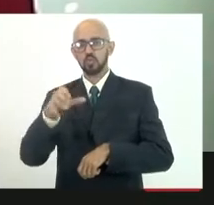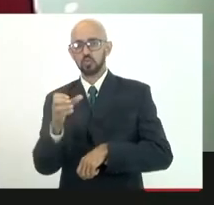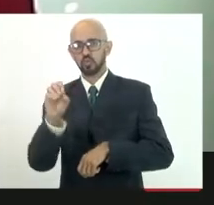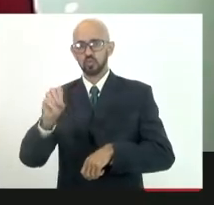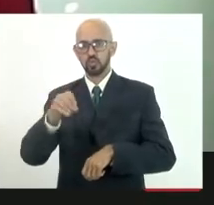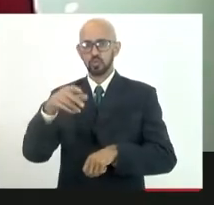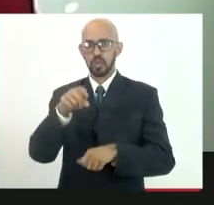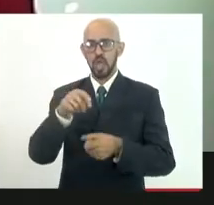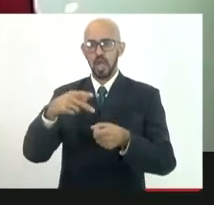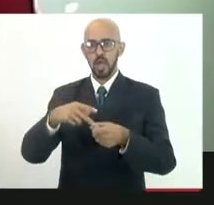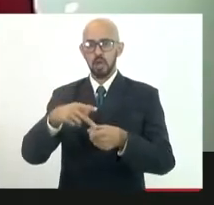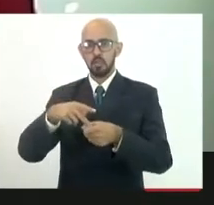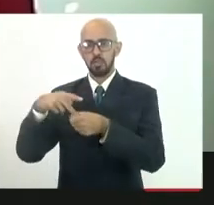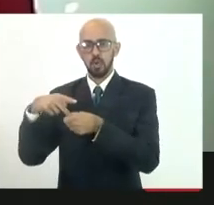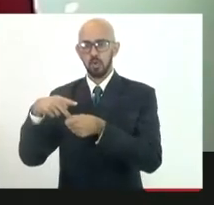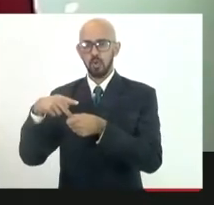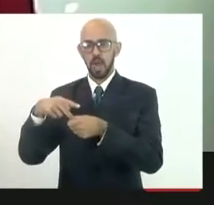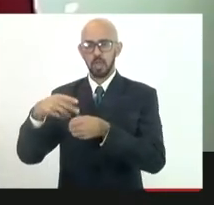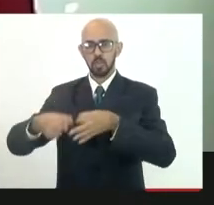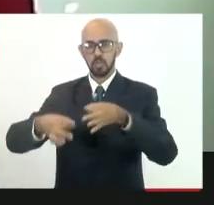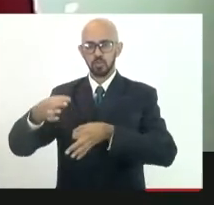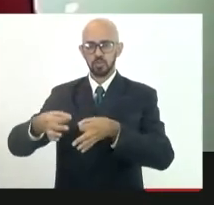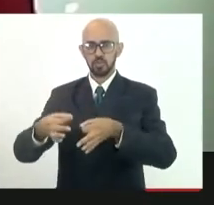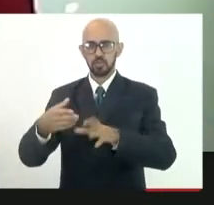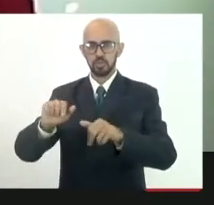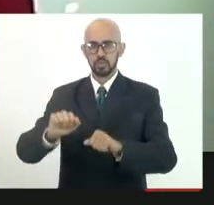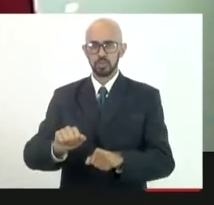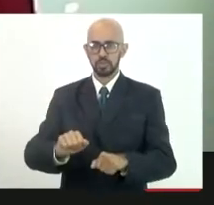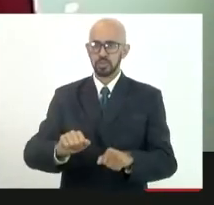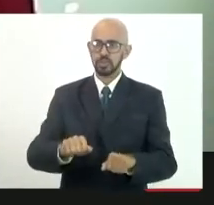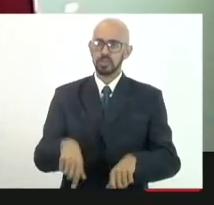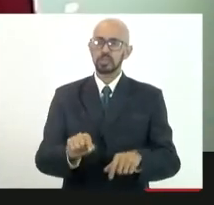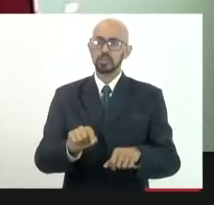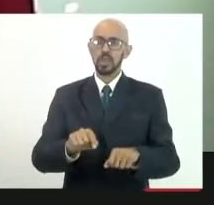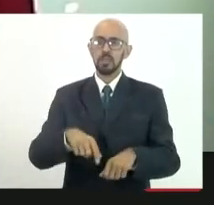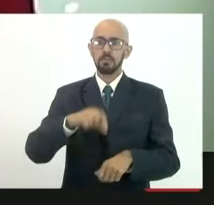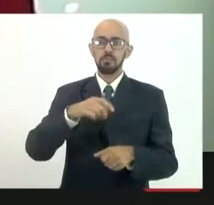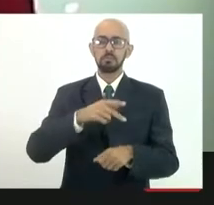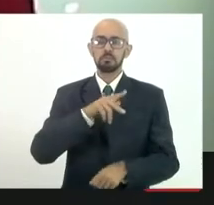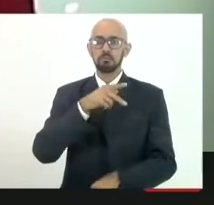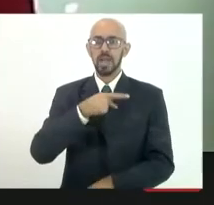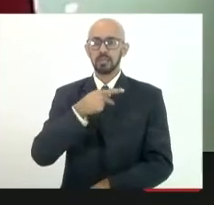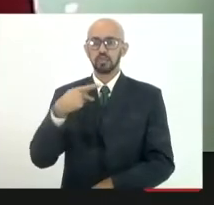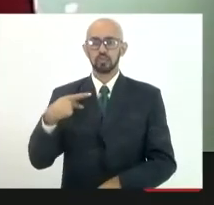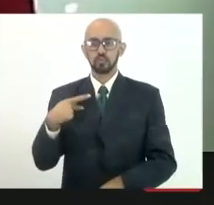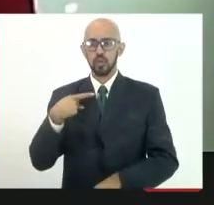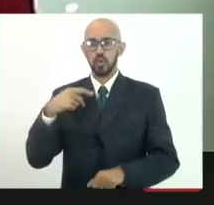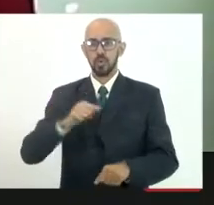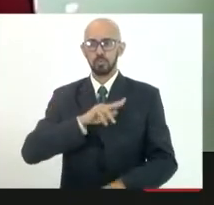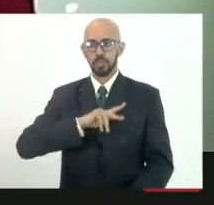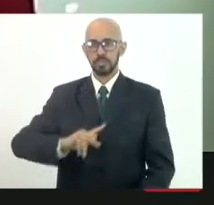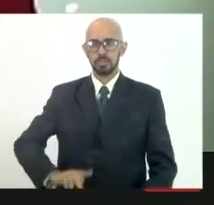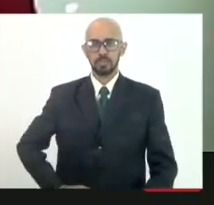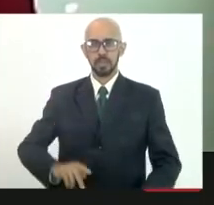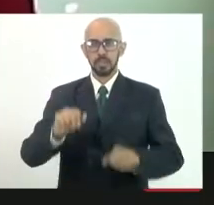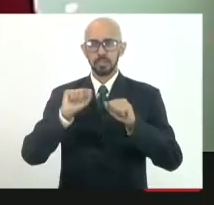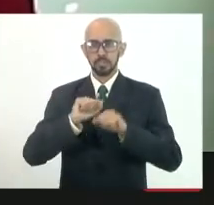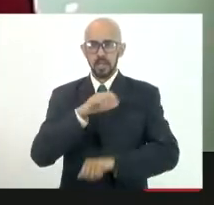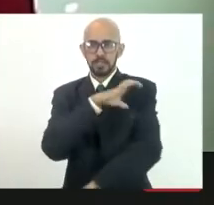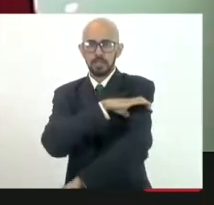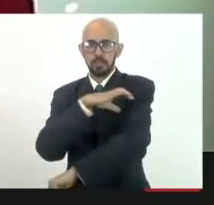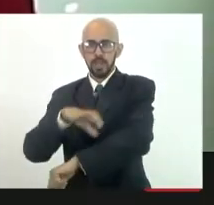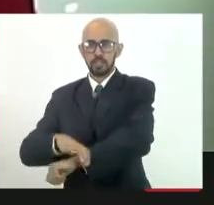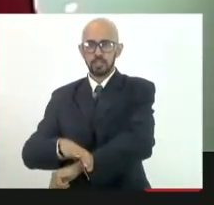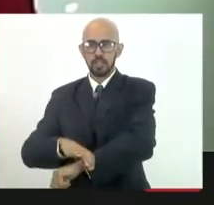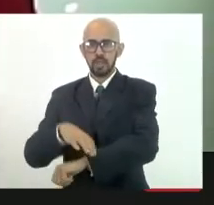do Ministério Público Federal do Rio de Janeiro, pastor Manuel Antônio Ribeiro, presidente da Assembleia de Deus da Cidade Nova, e